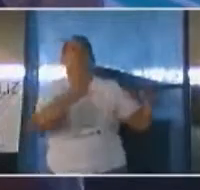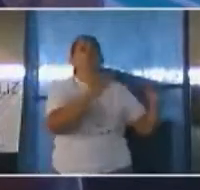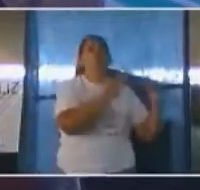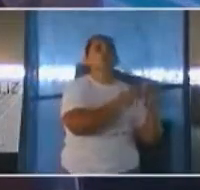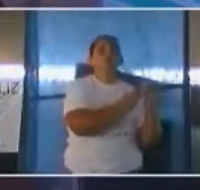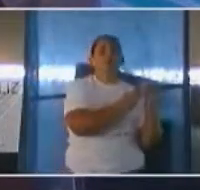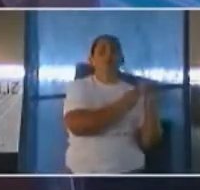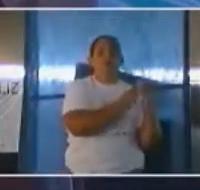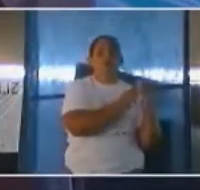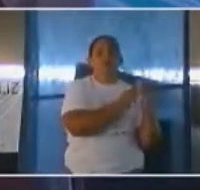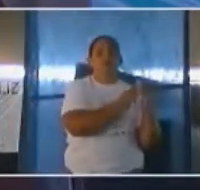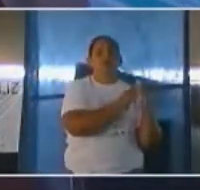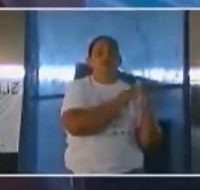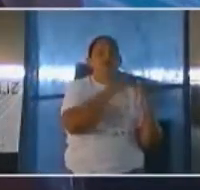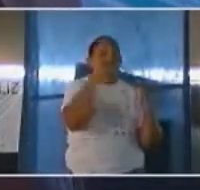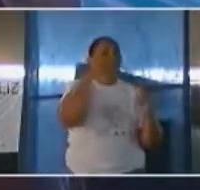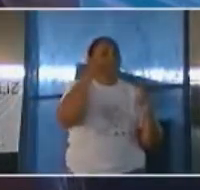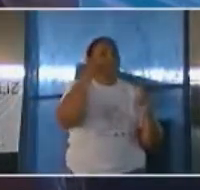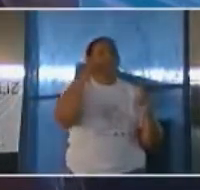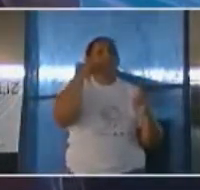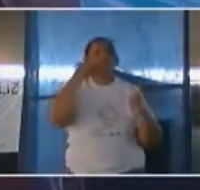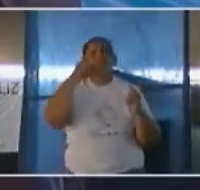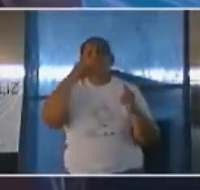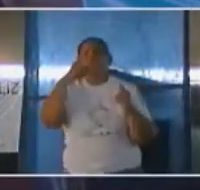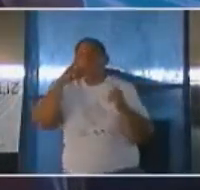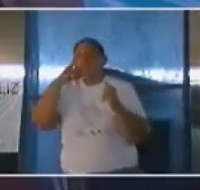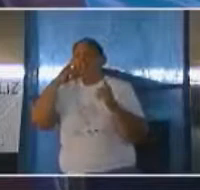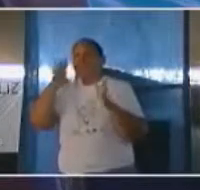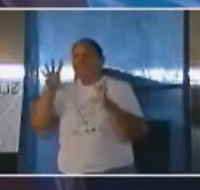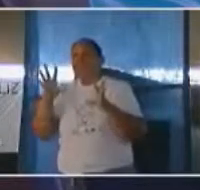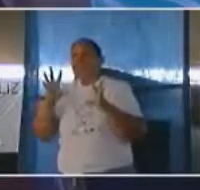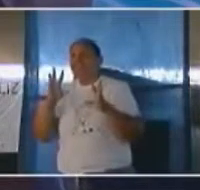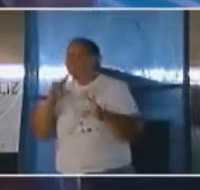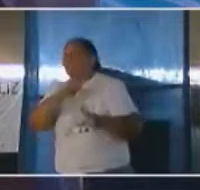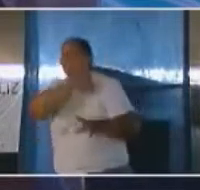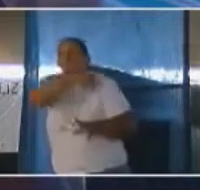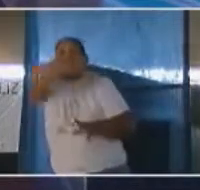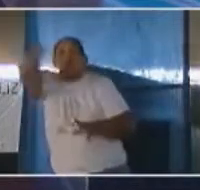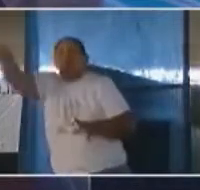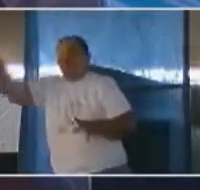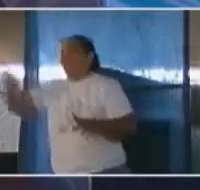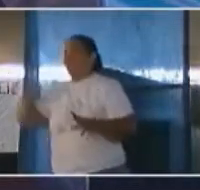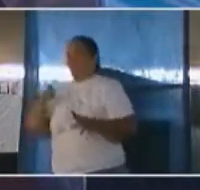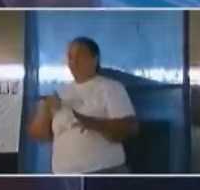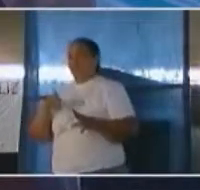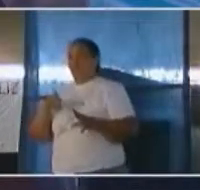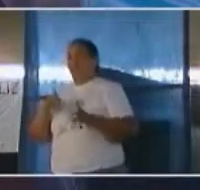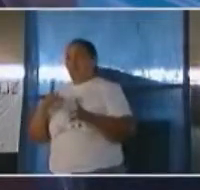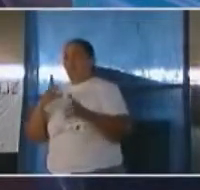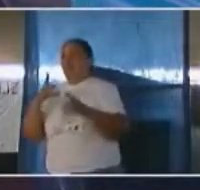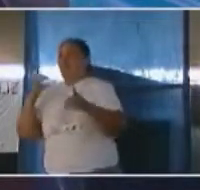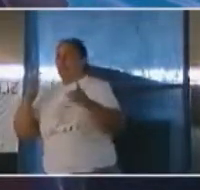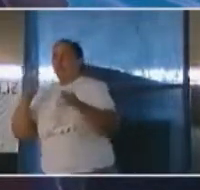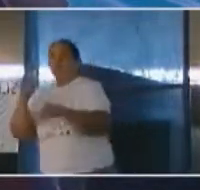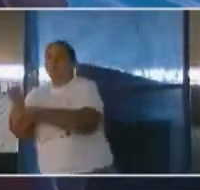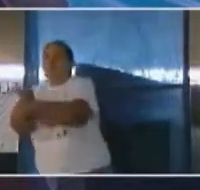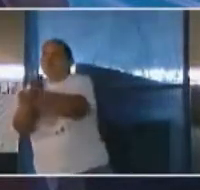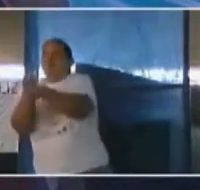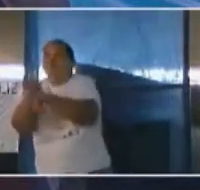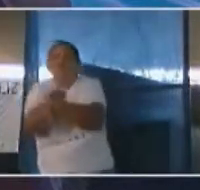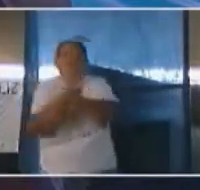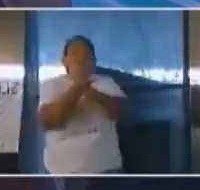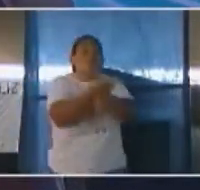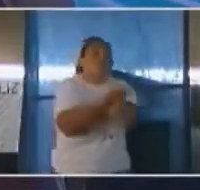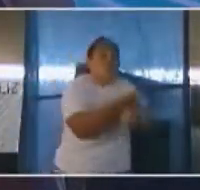isso para que todos pudessem procurá-lo e talvez encontrá-lo, embora ele não esteja longe de cada um,